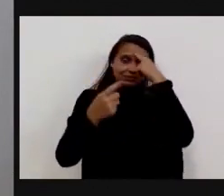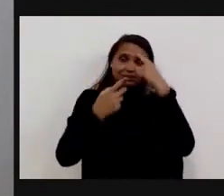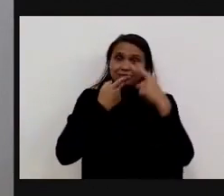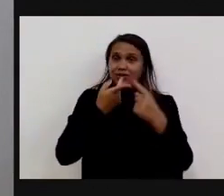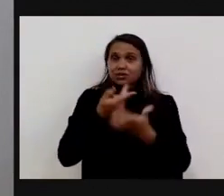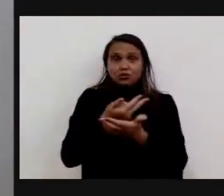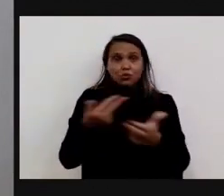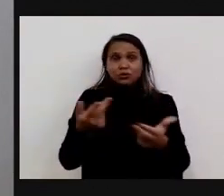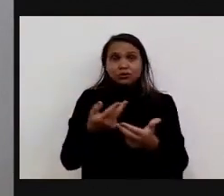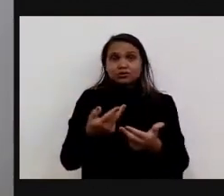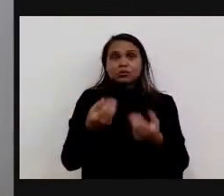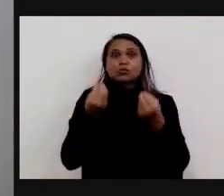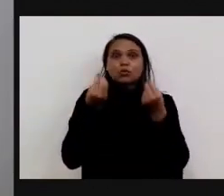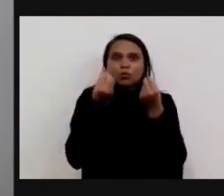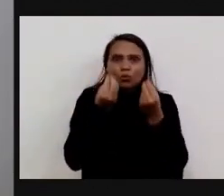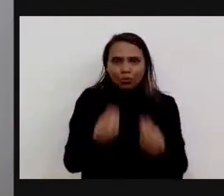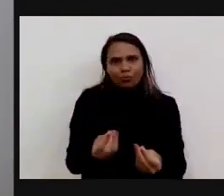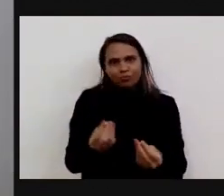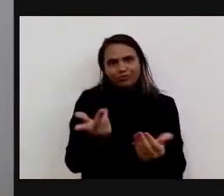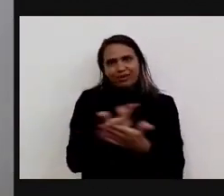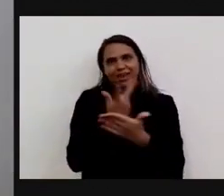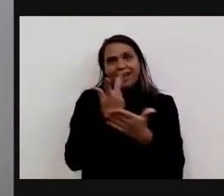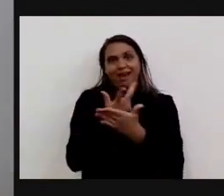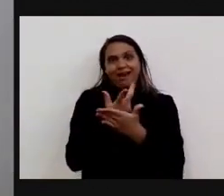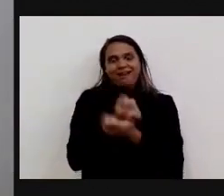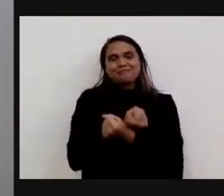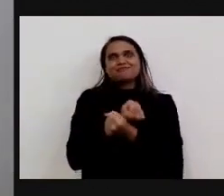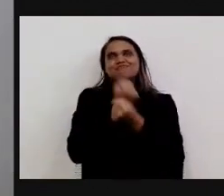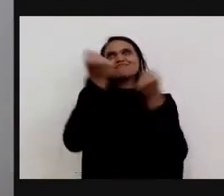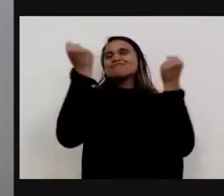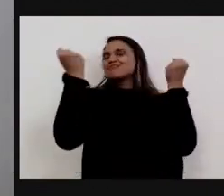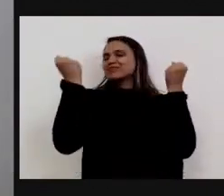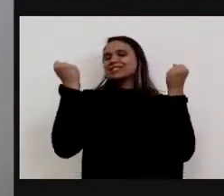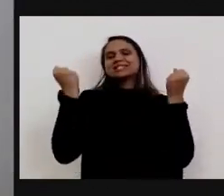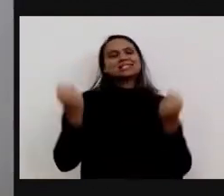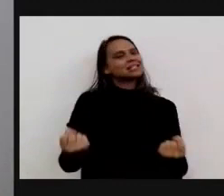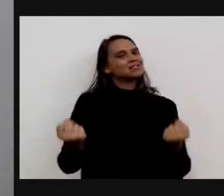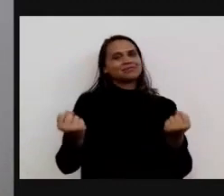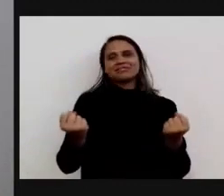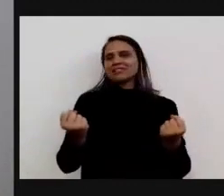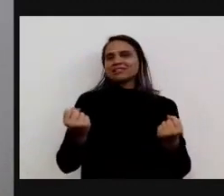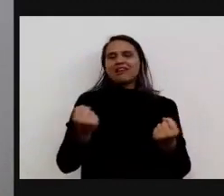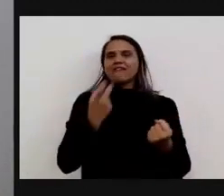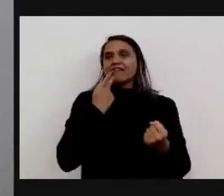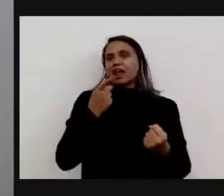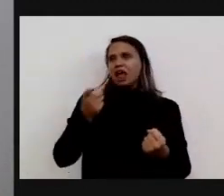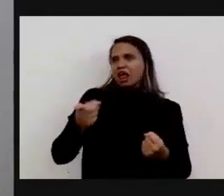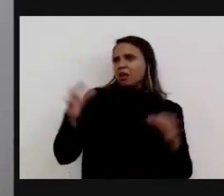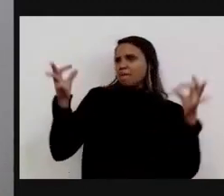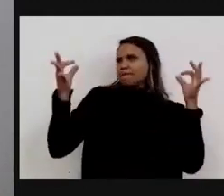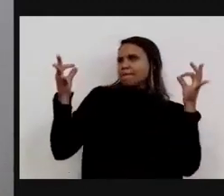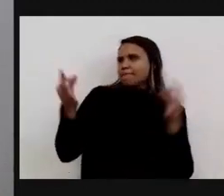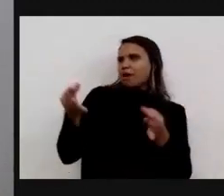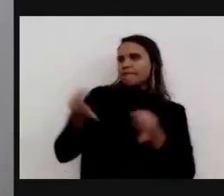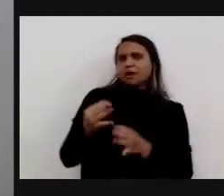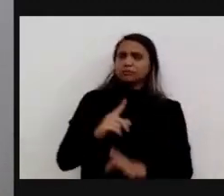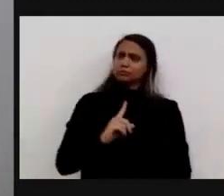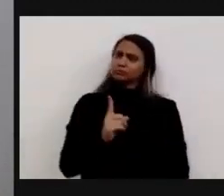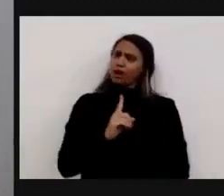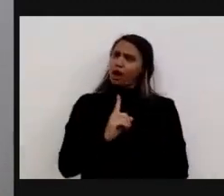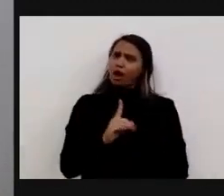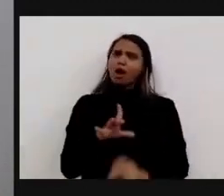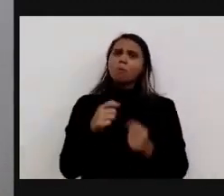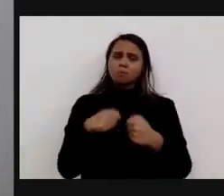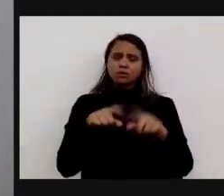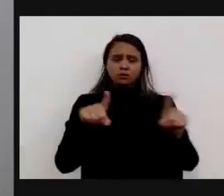inovação não existe inovação sem erro ninguém né não tem essa genialidade Fulano é genial a gente tem que ter espaço